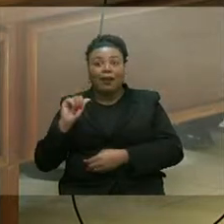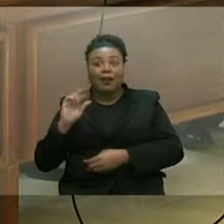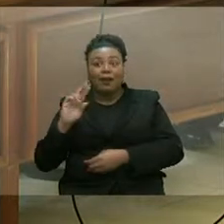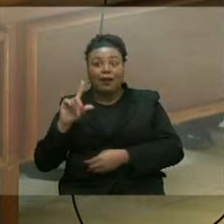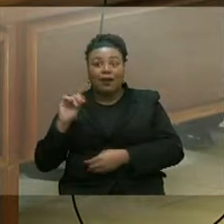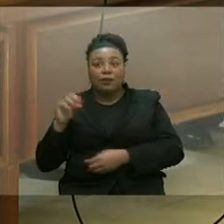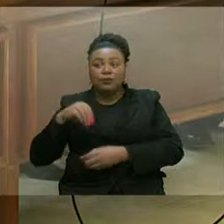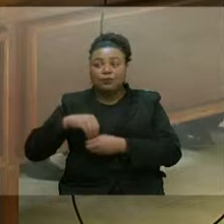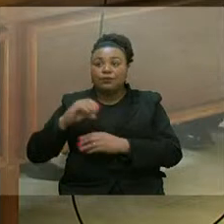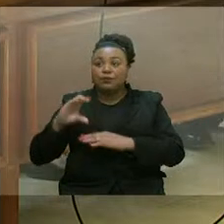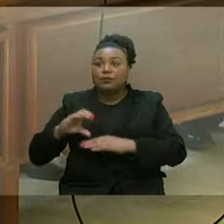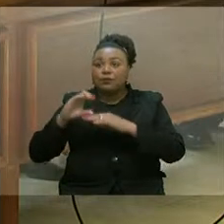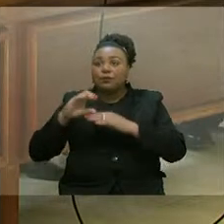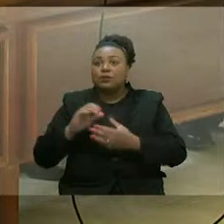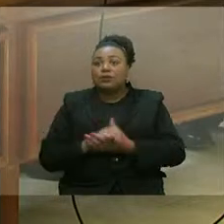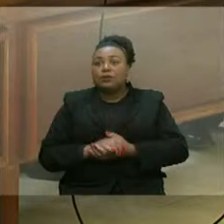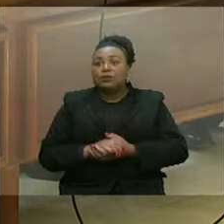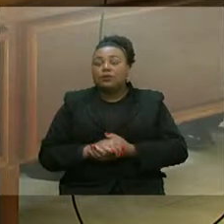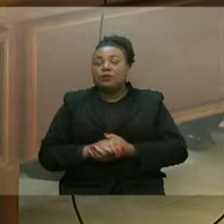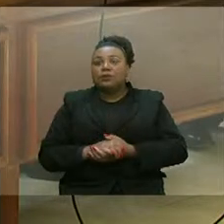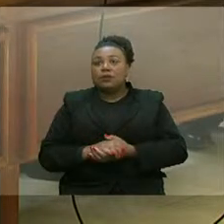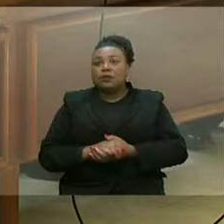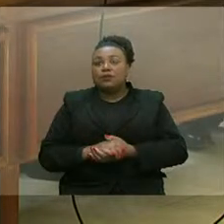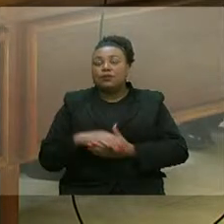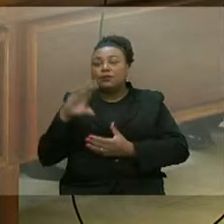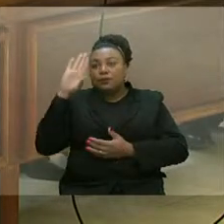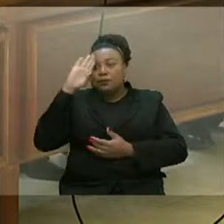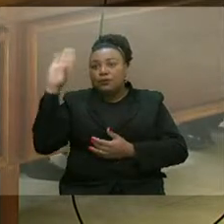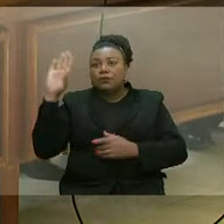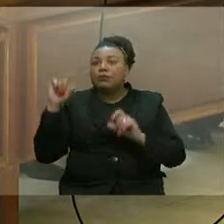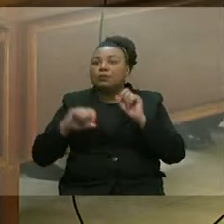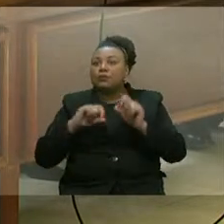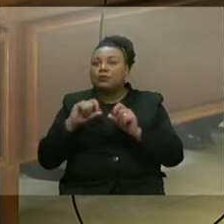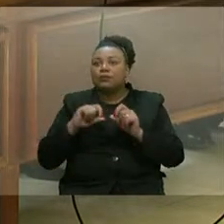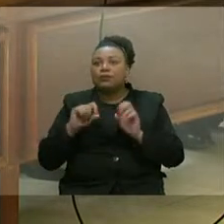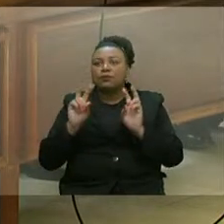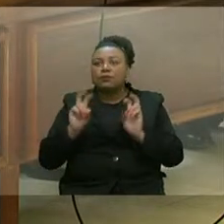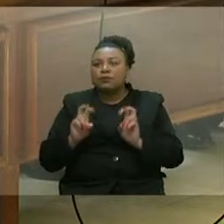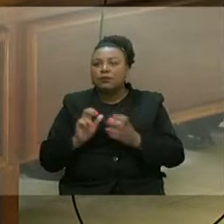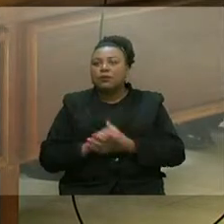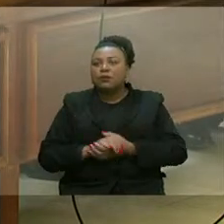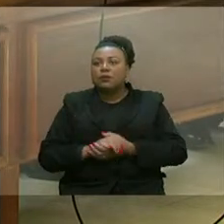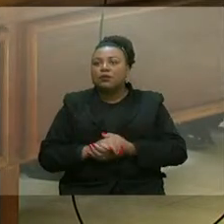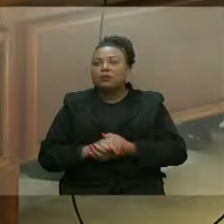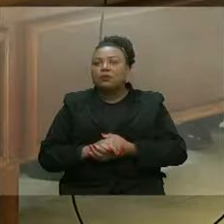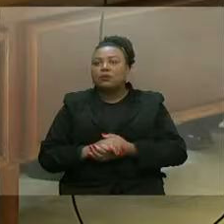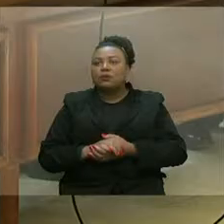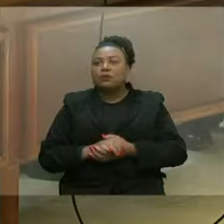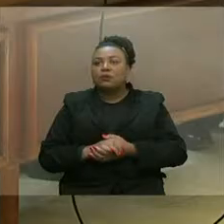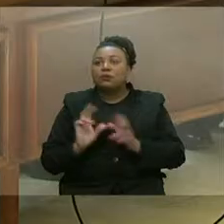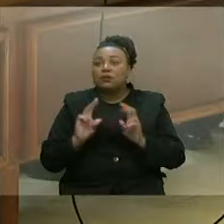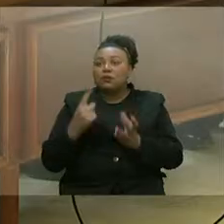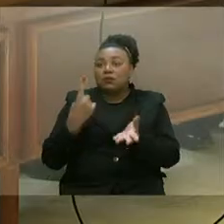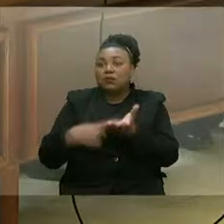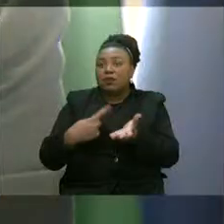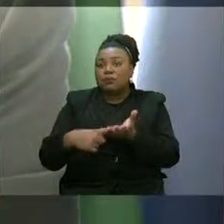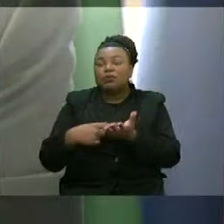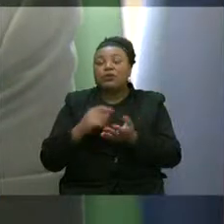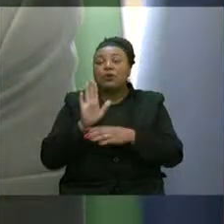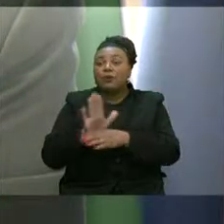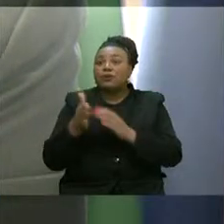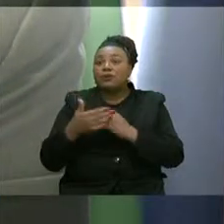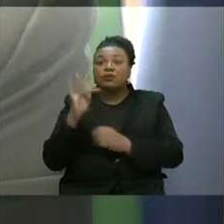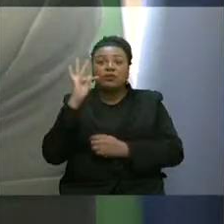lá no Conselho. E, principalmente, colocar essa questão desse nosso termo de cooperação técnica, né?